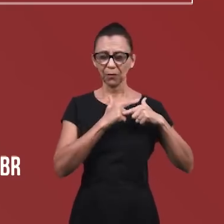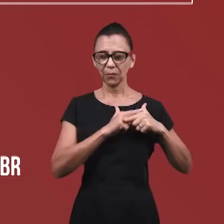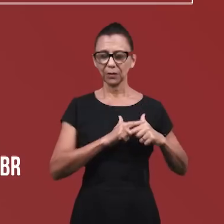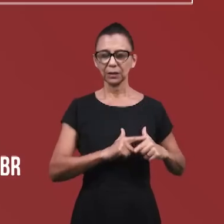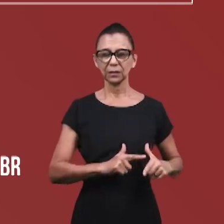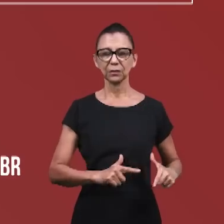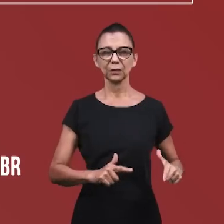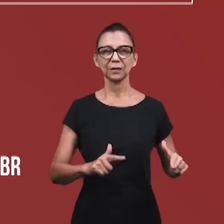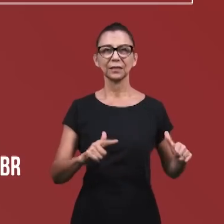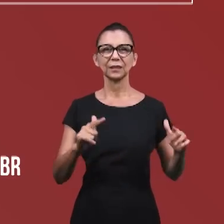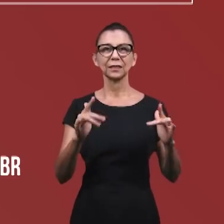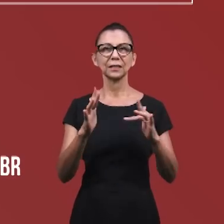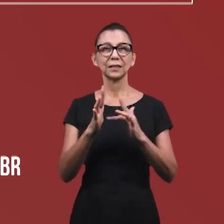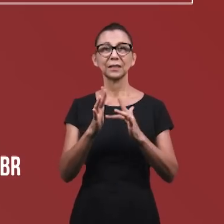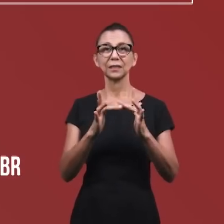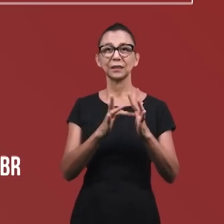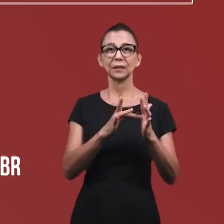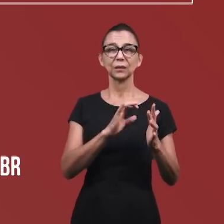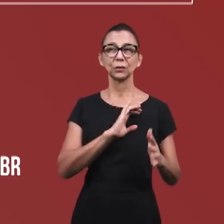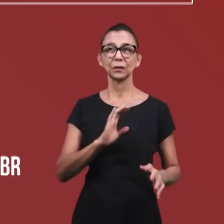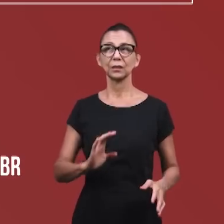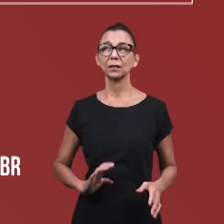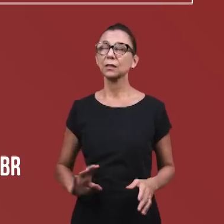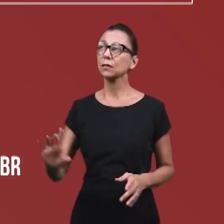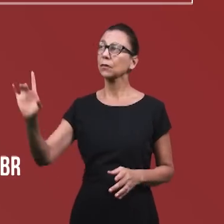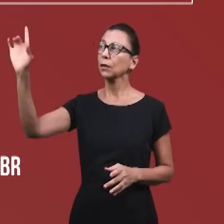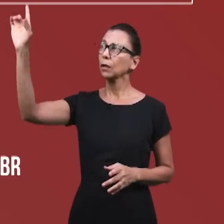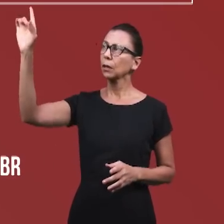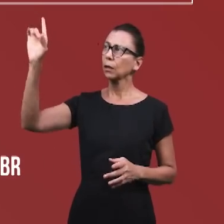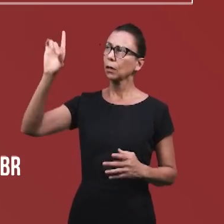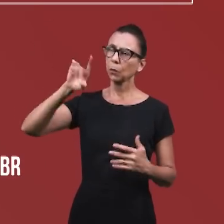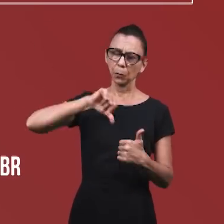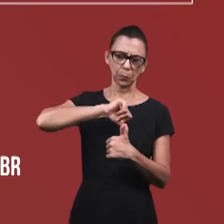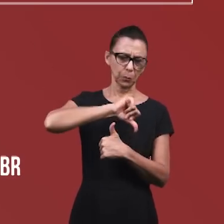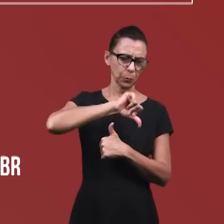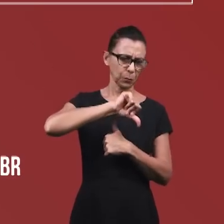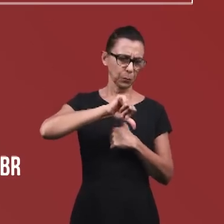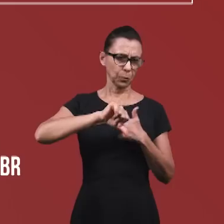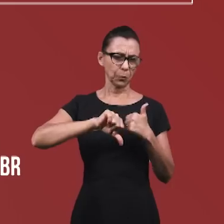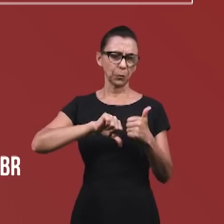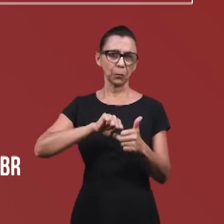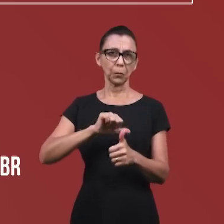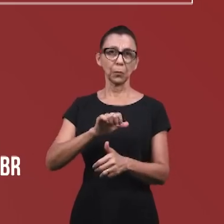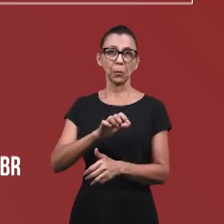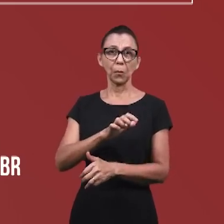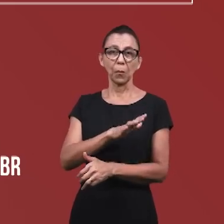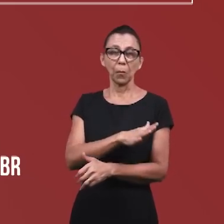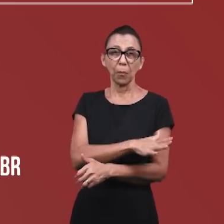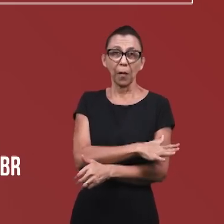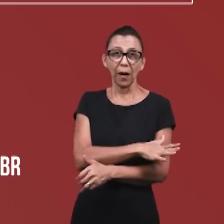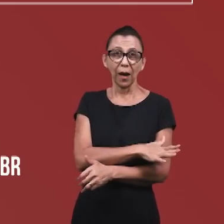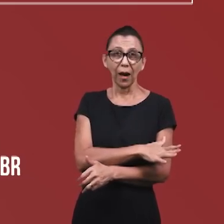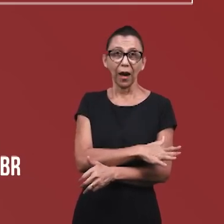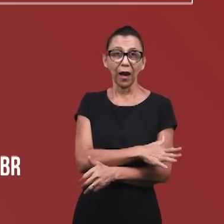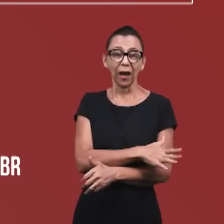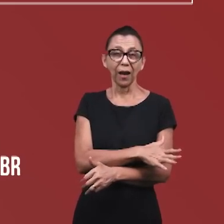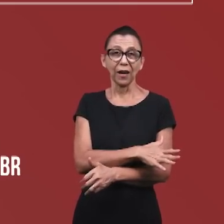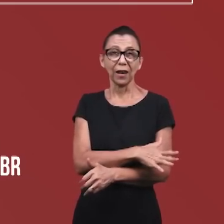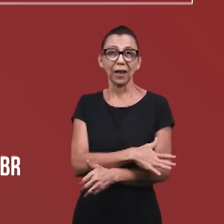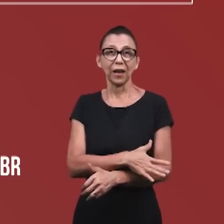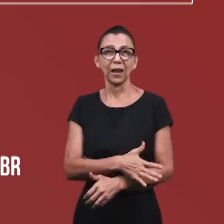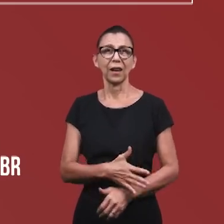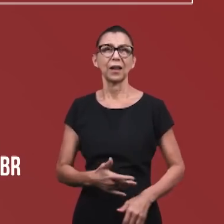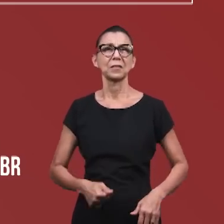vazia, Jesus Cristo transformou. Não tinha